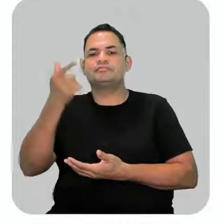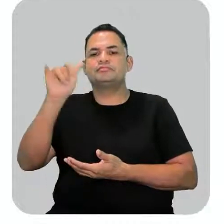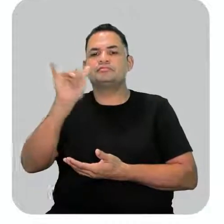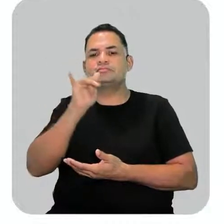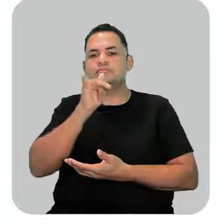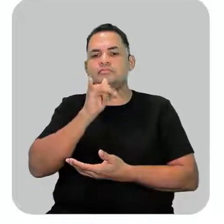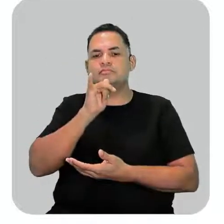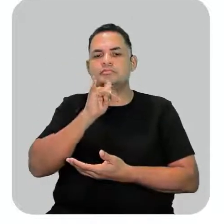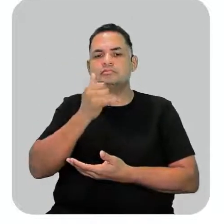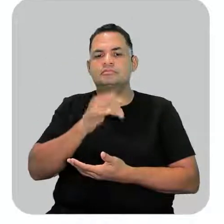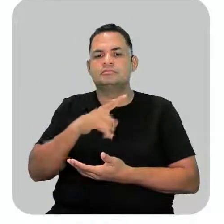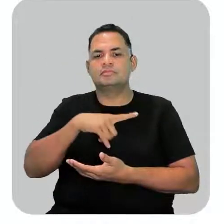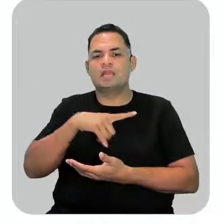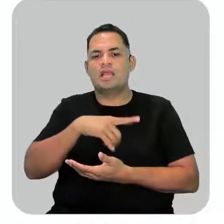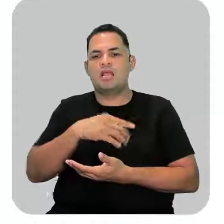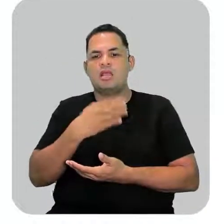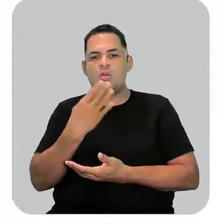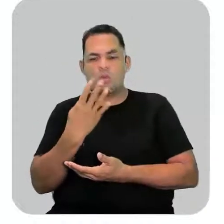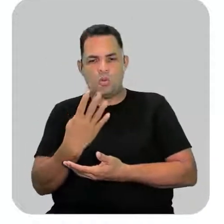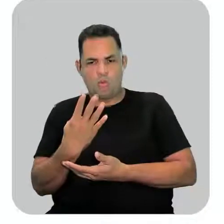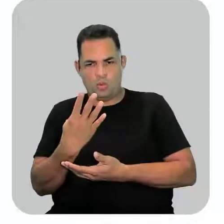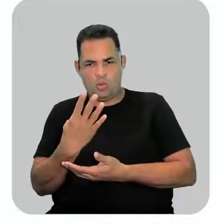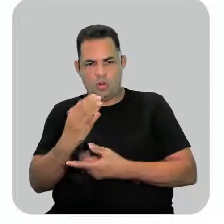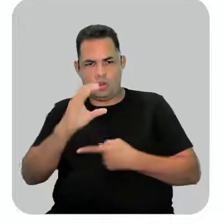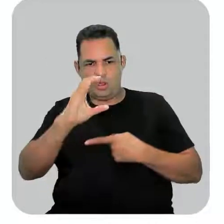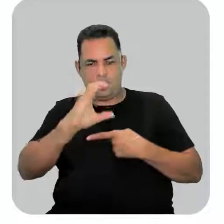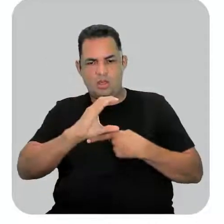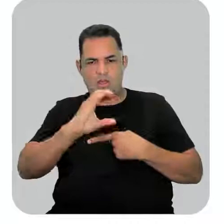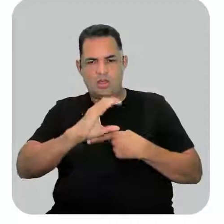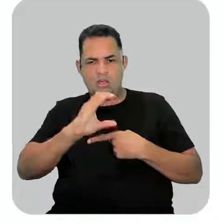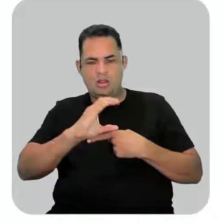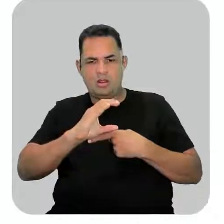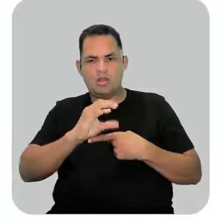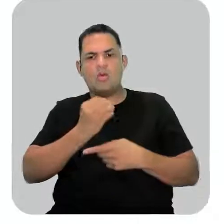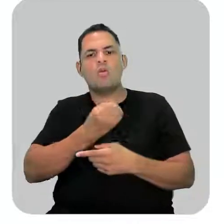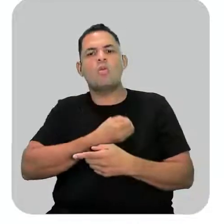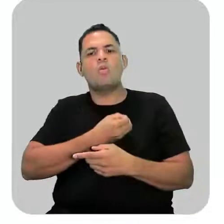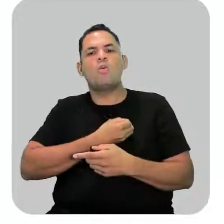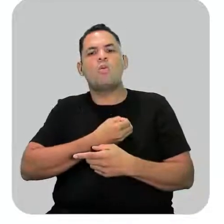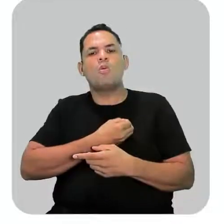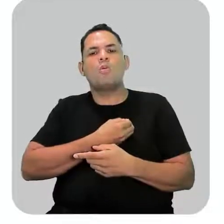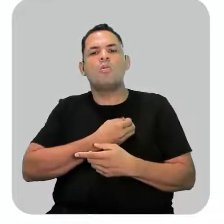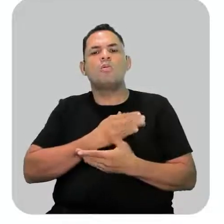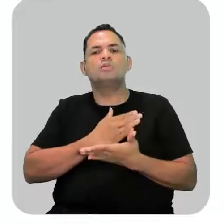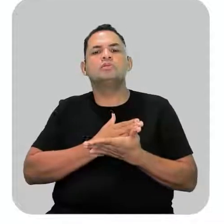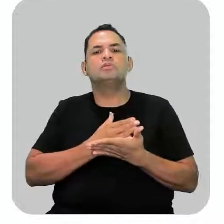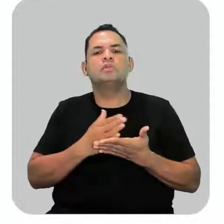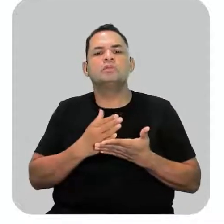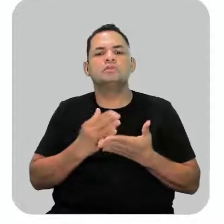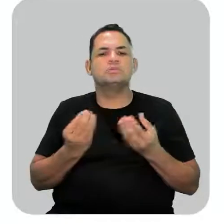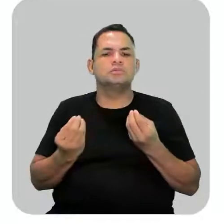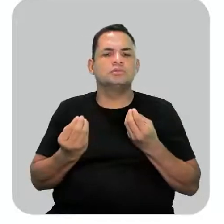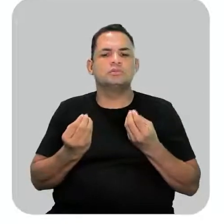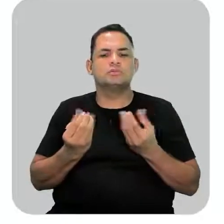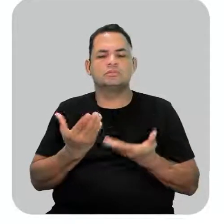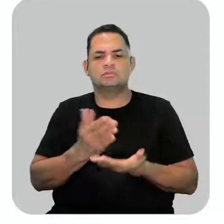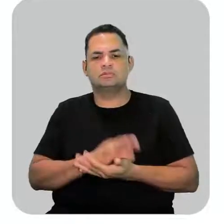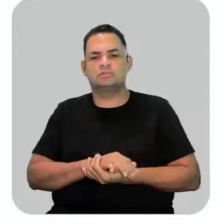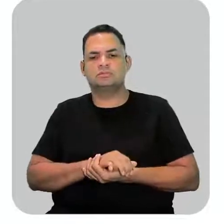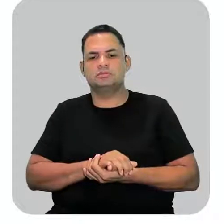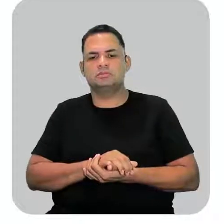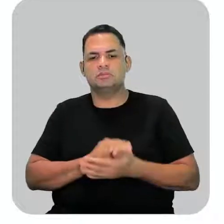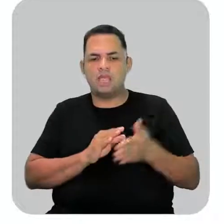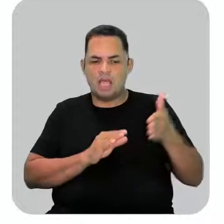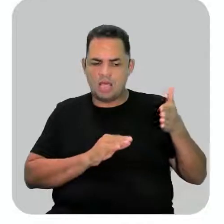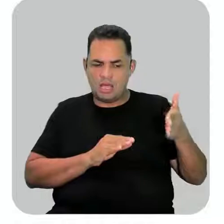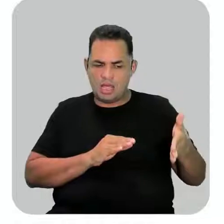tenho 4 carbonos aqui. Então, para dar o nome, eu vou numerar. Começo por onde, professora? Pela